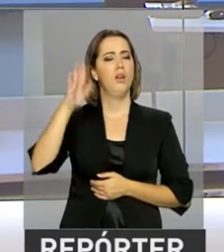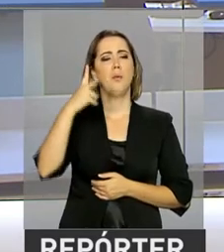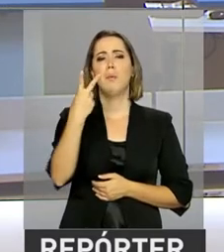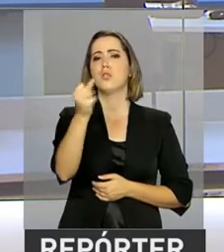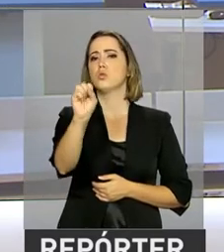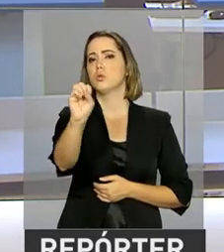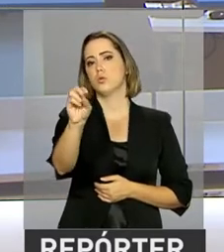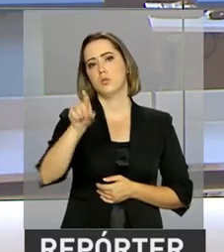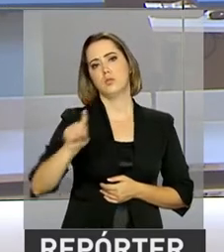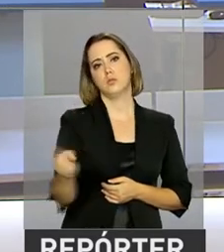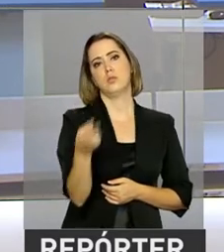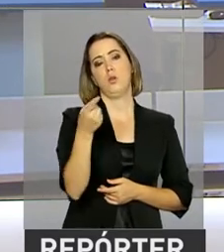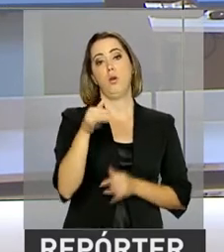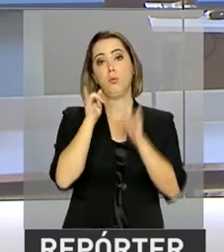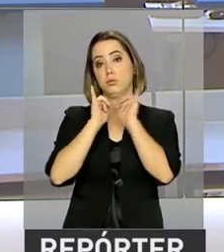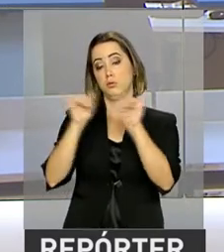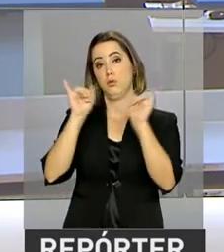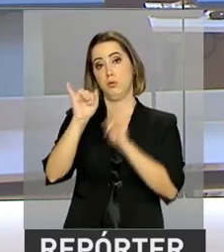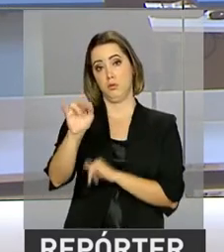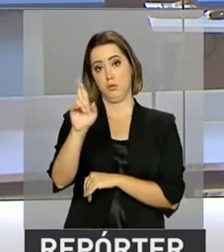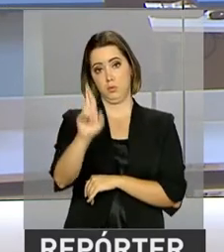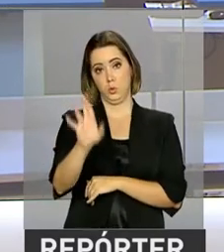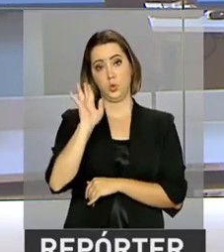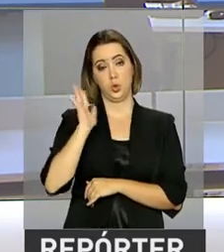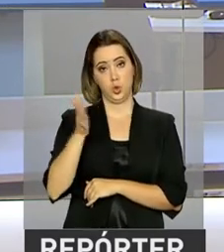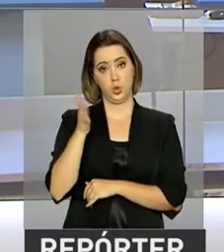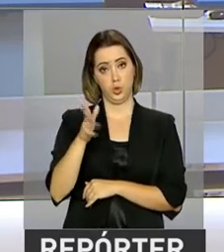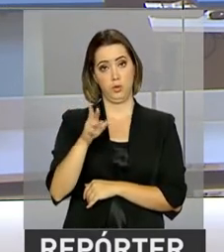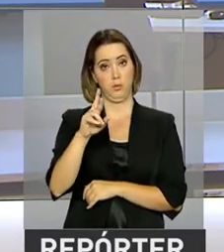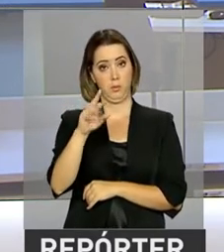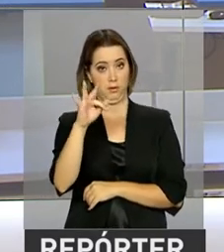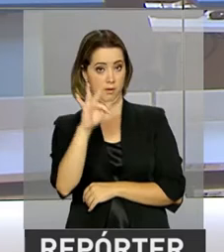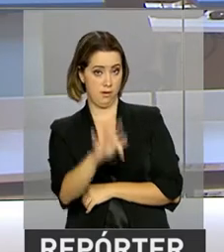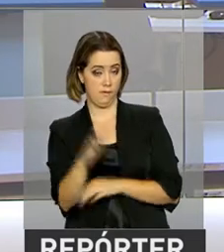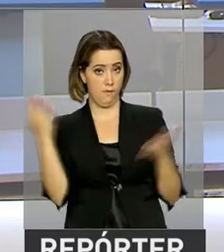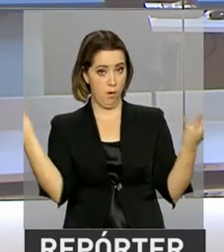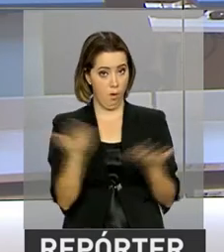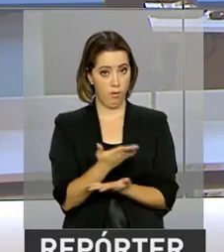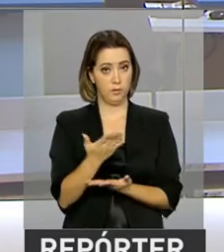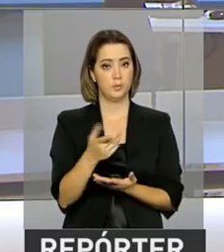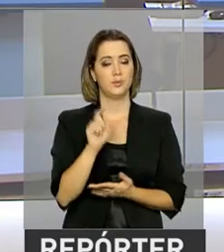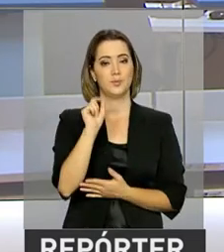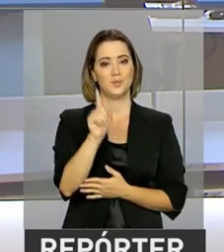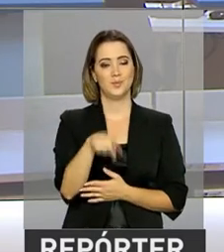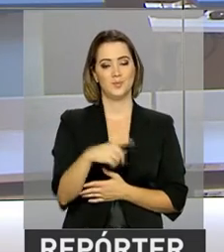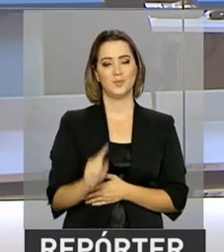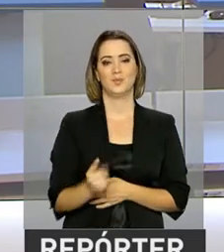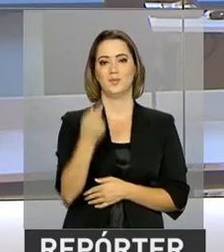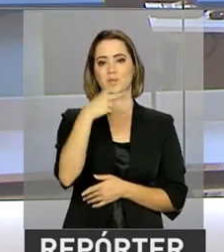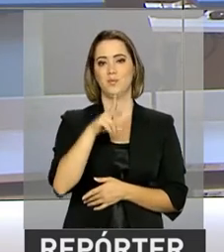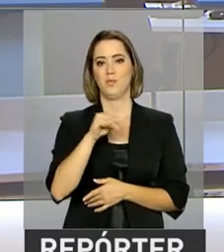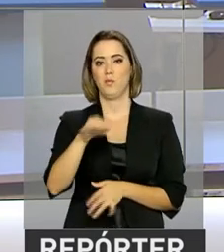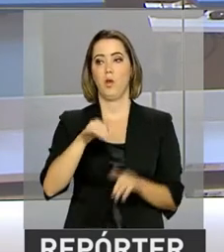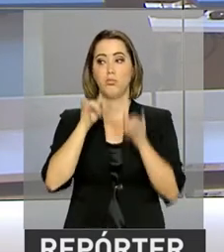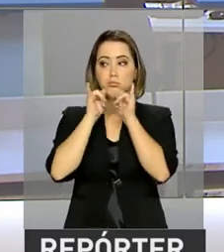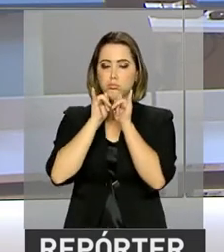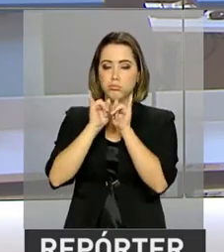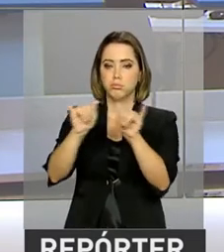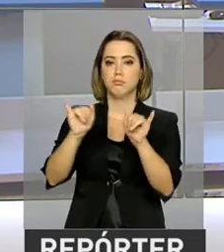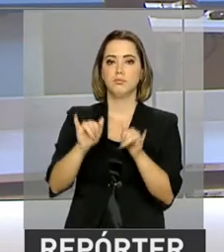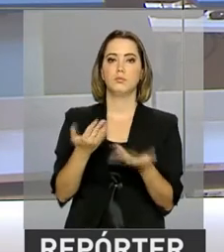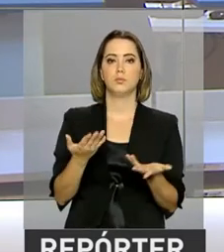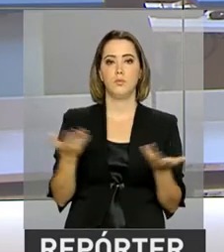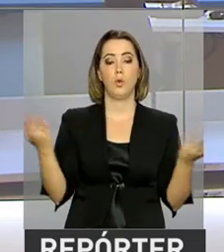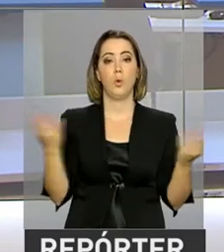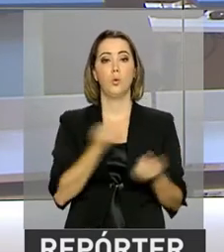mil declarações do imposto de renda já foram recebidas pela receita federal hoje que é o primeiro dia de entrega das declarações